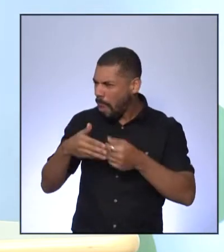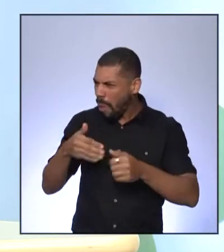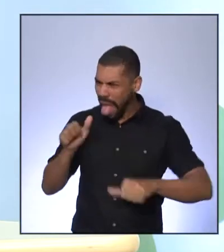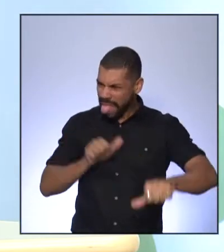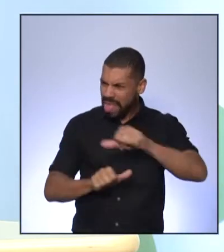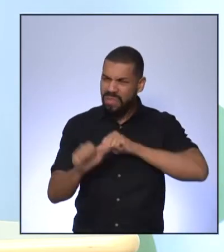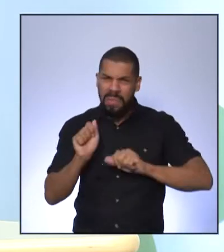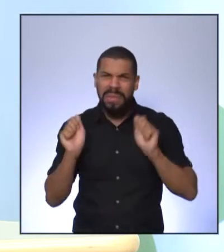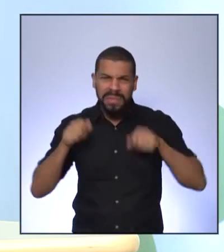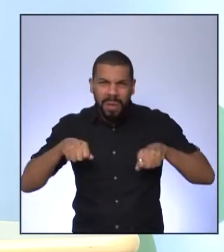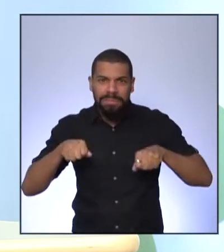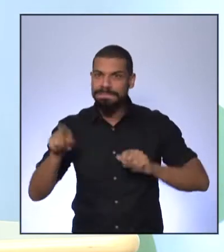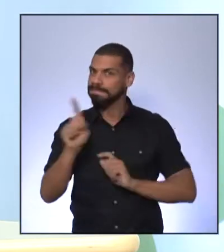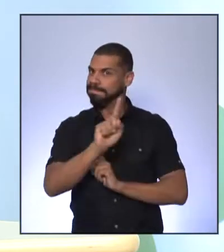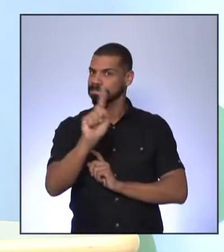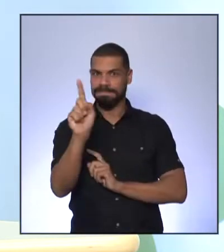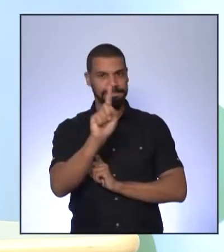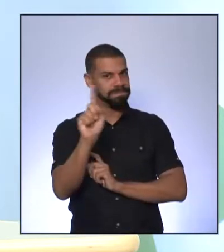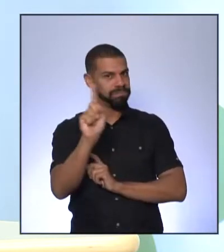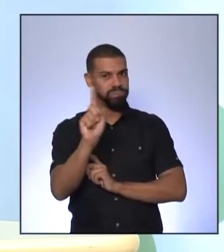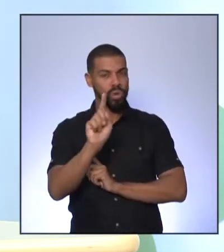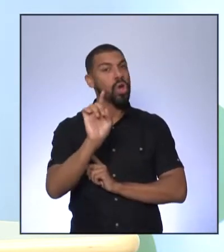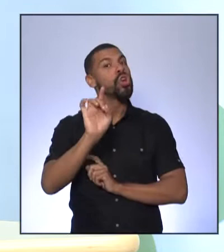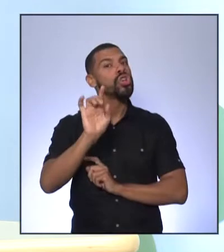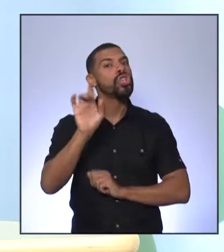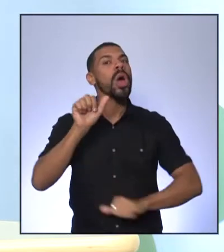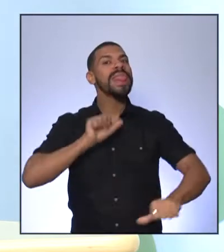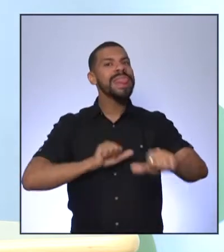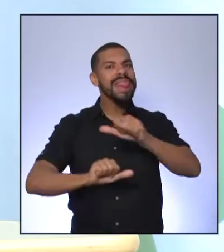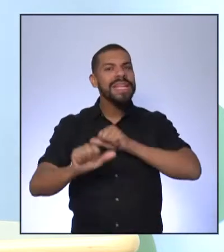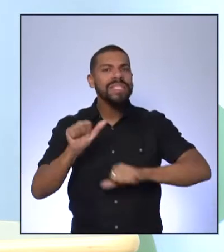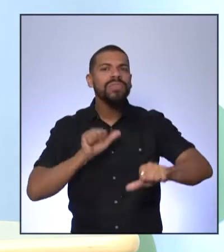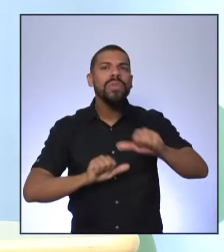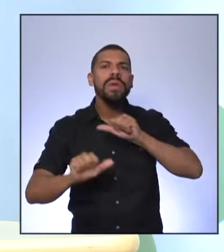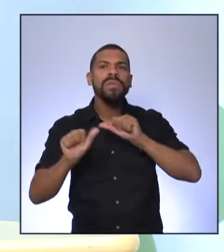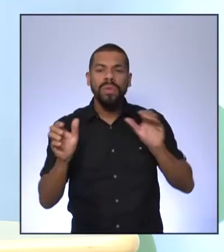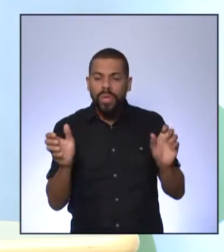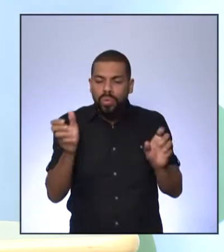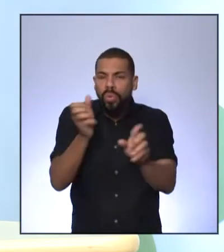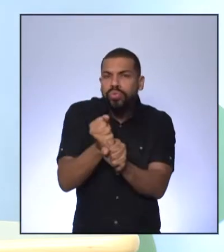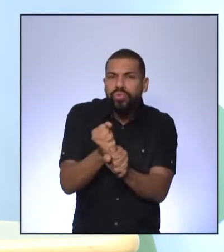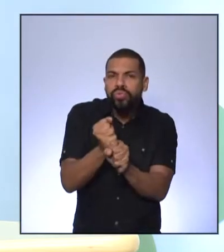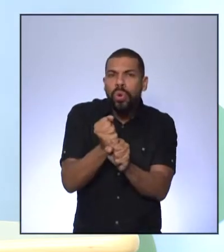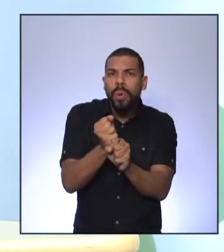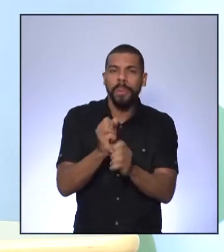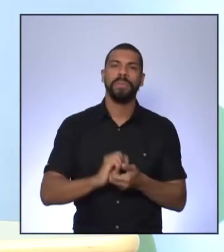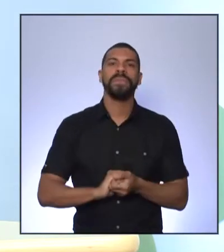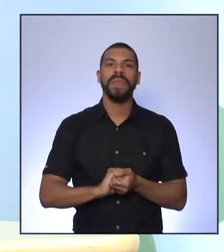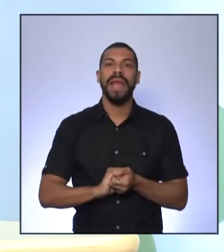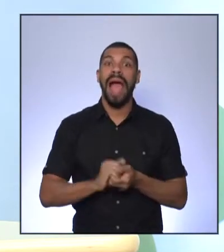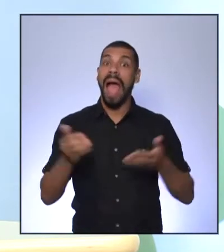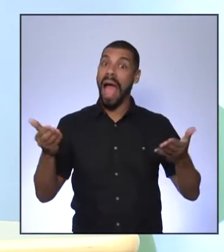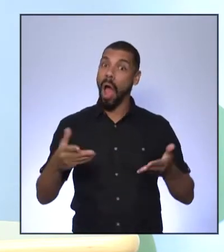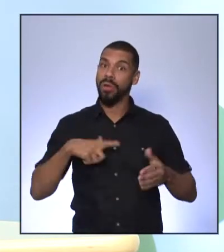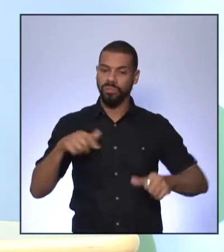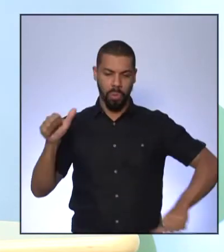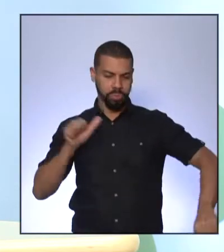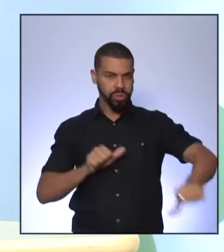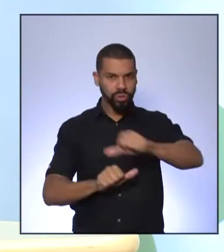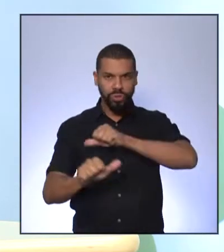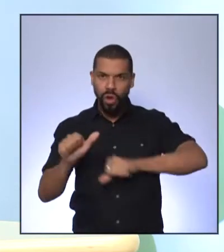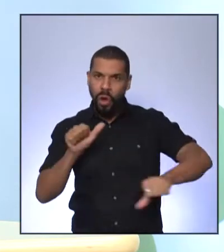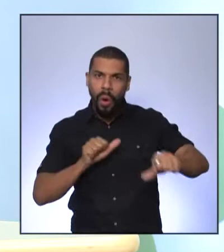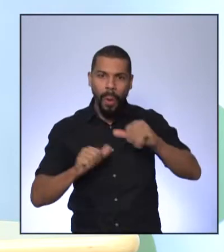não é qualquer transformação. Só as transformações que elas se completam. Então, nesse caso, a gente não está falando em transformação que